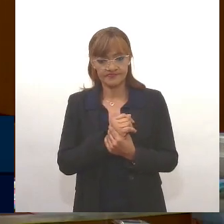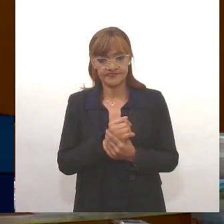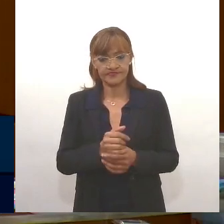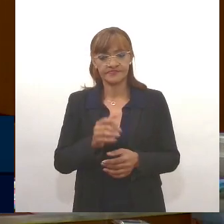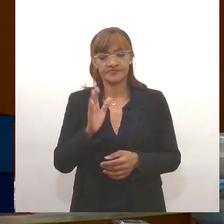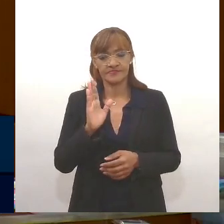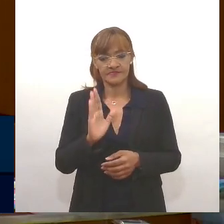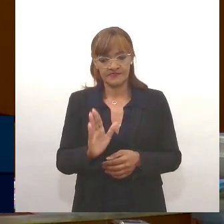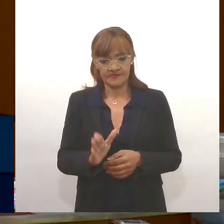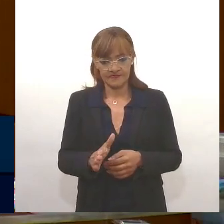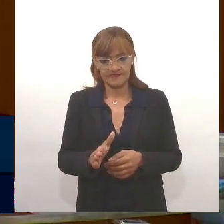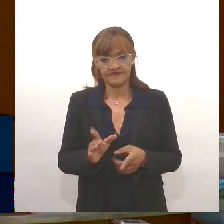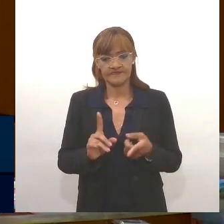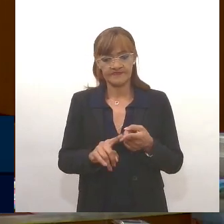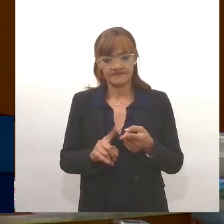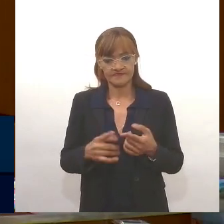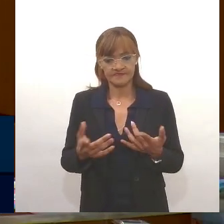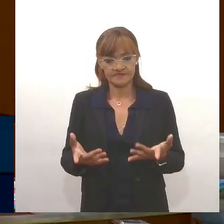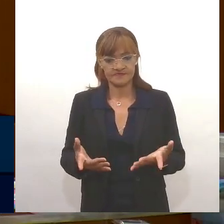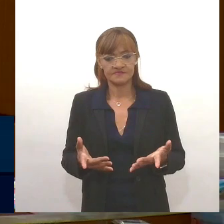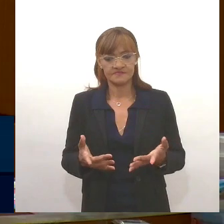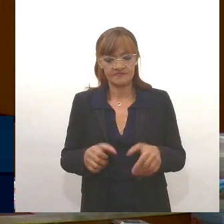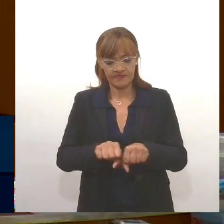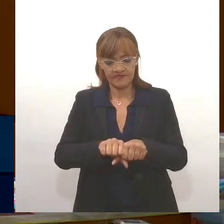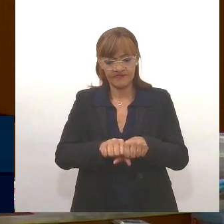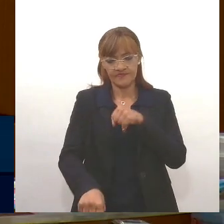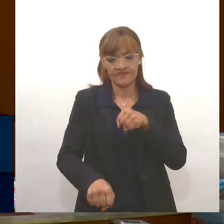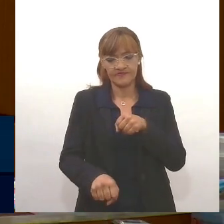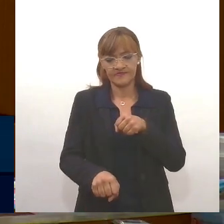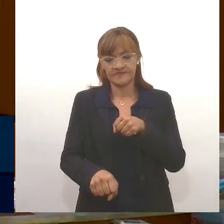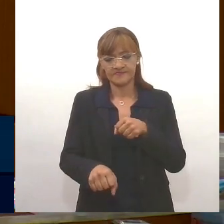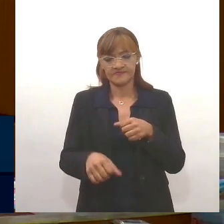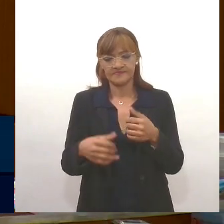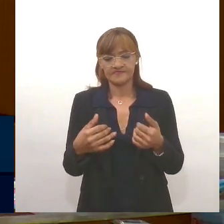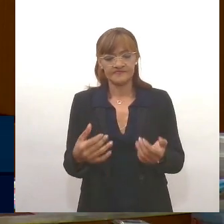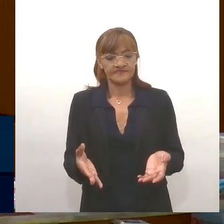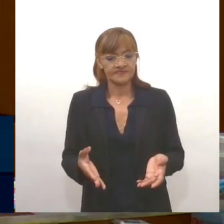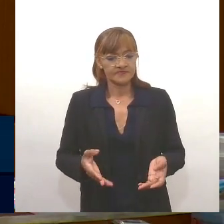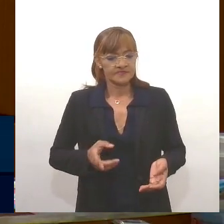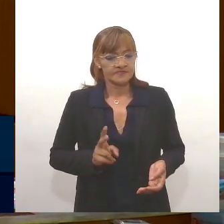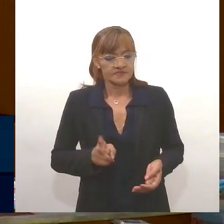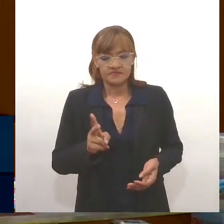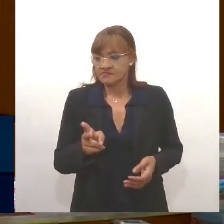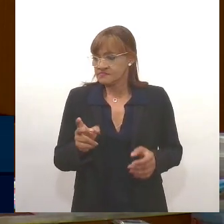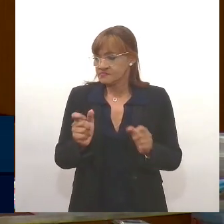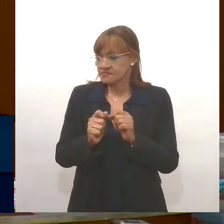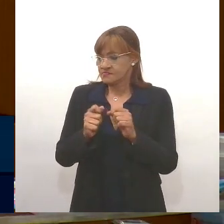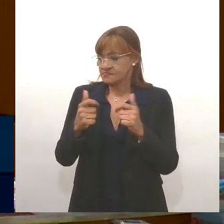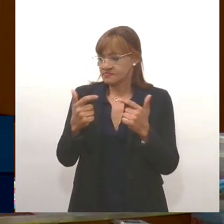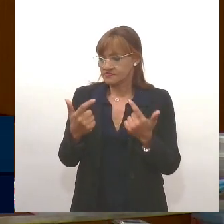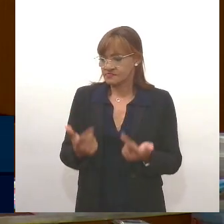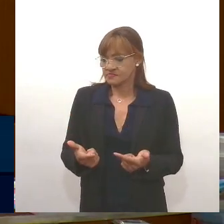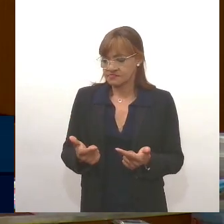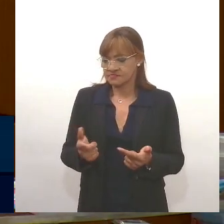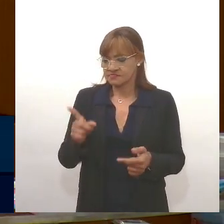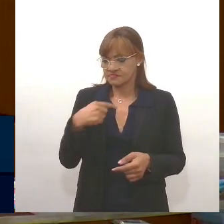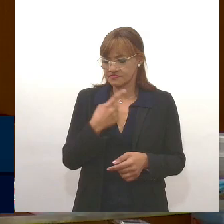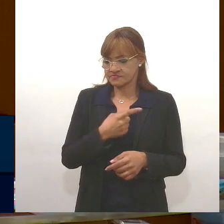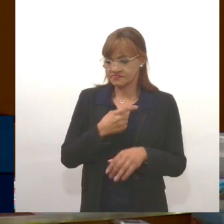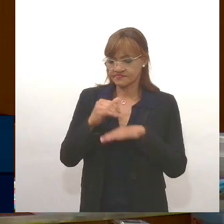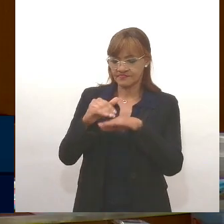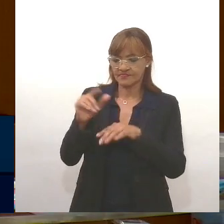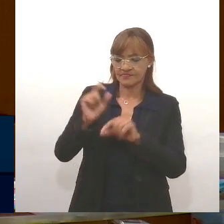brutalmente assassinada E e esse discurso claro que a gente não é culpabilizando mas é só para ter uma ideia de